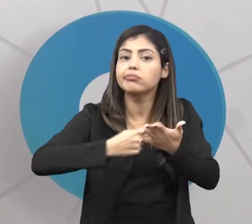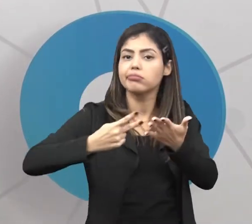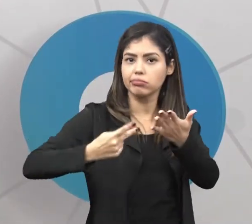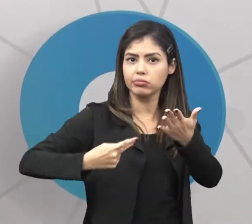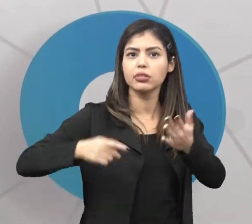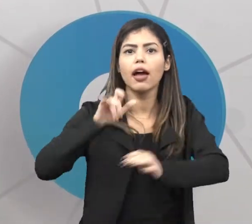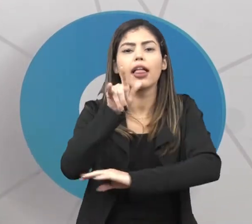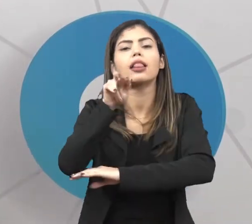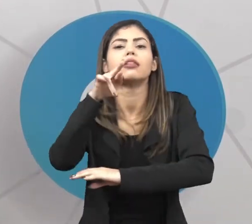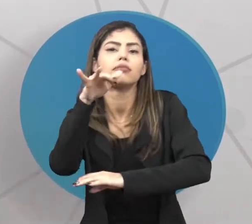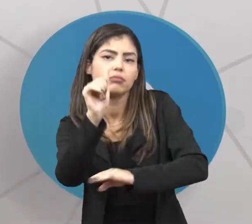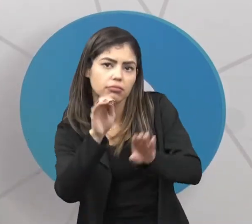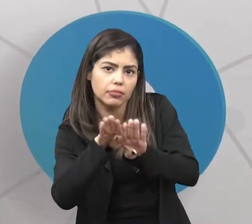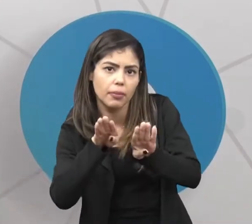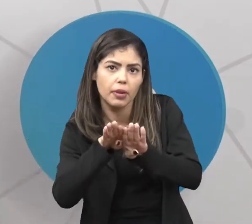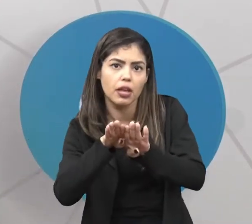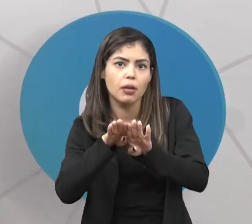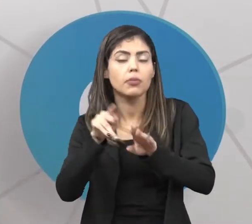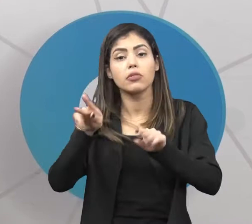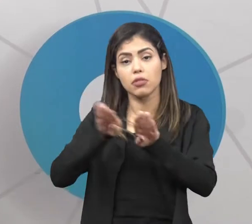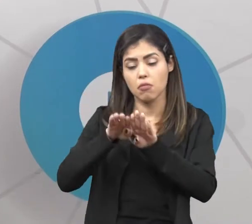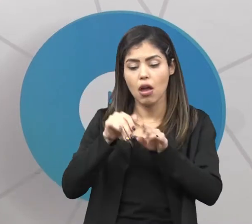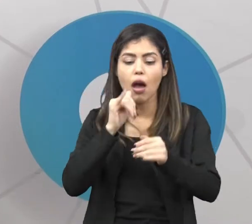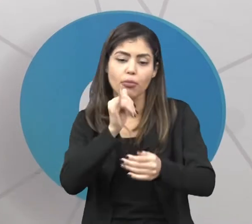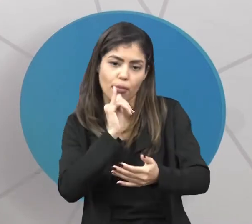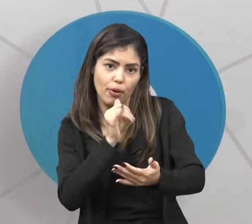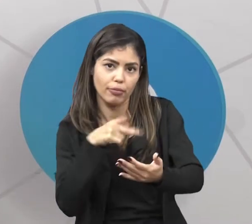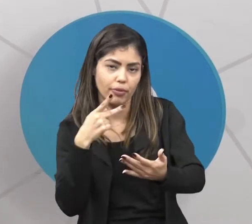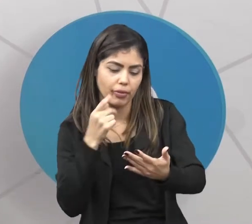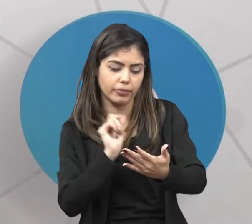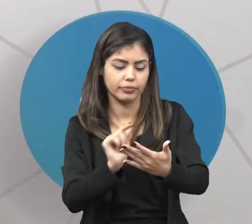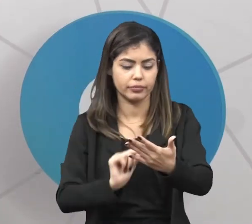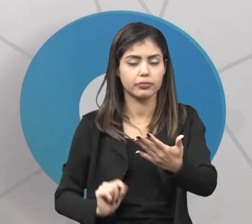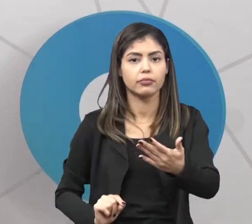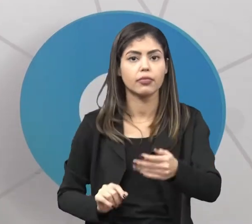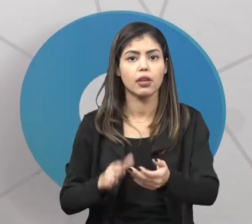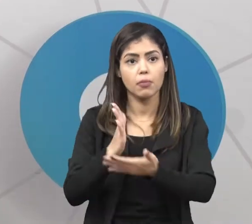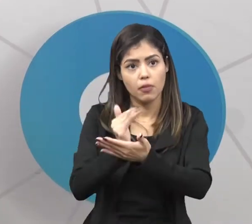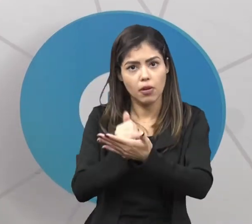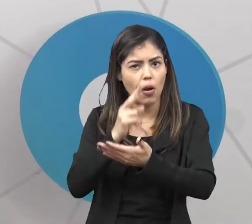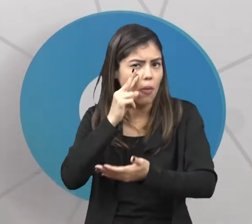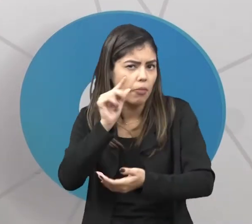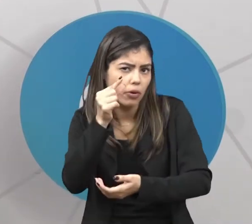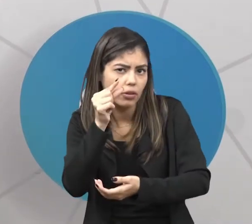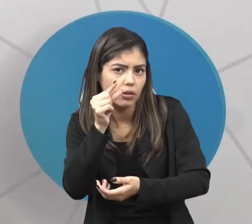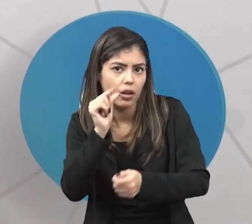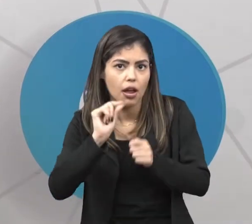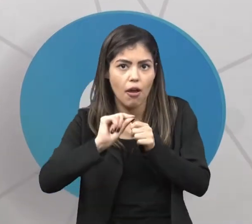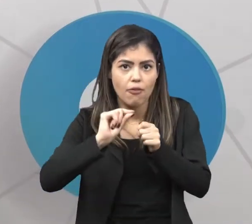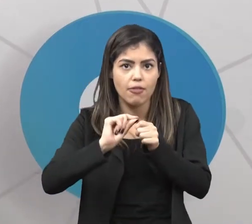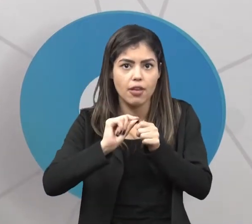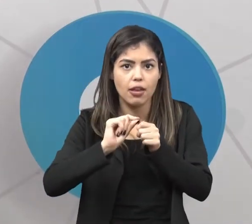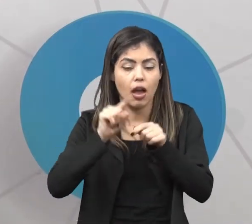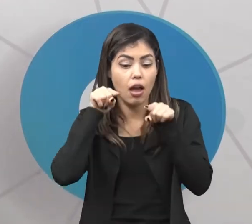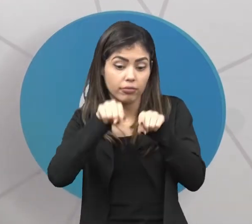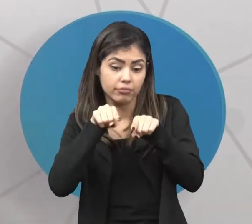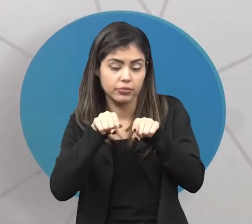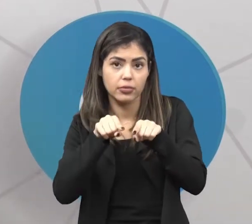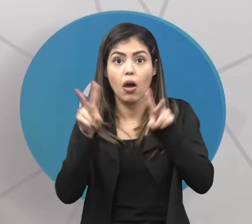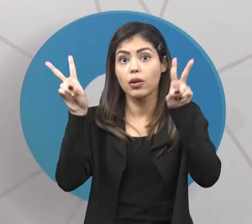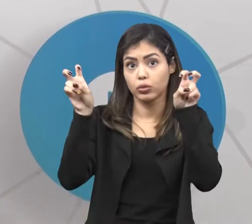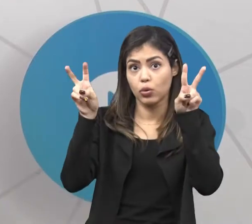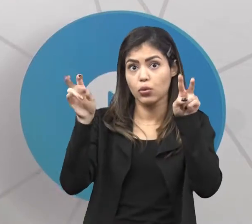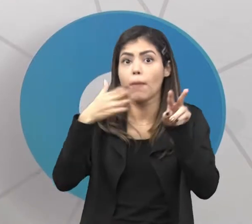e lírica e mais narrativa. E nós vamos ver um pouquinho essa divisão, porque eu a fiz, tornando assim um assunto